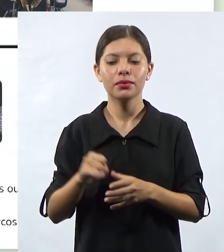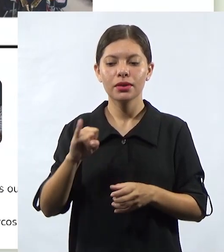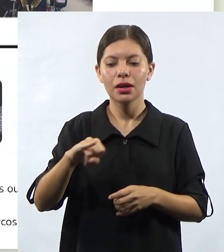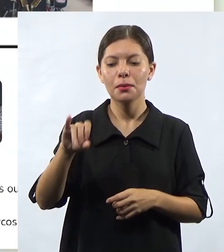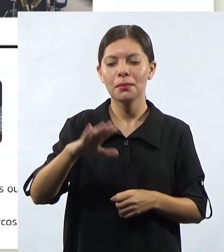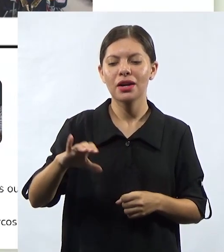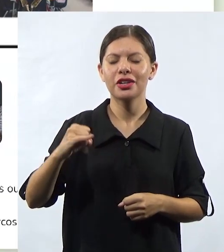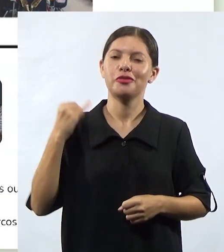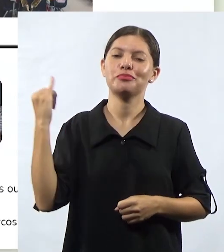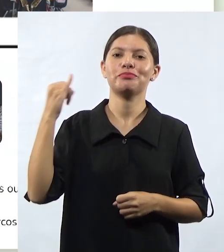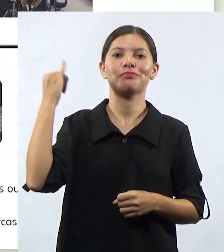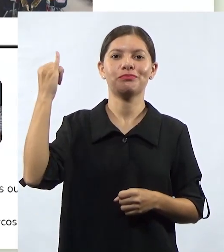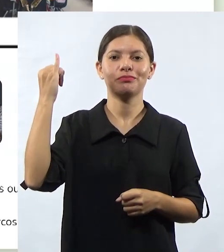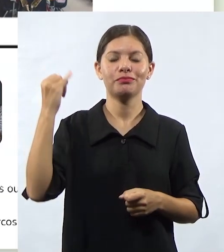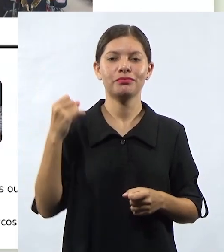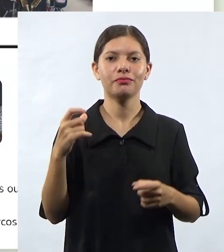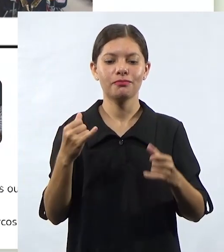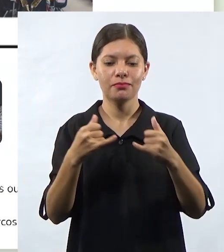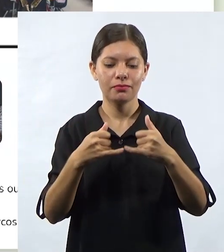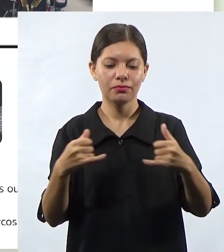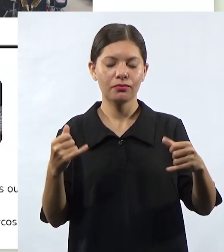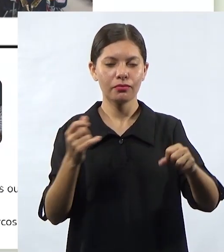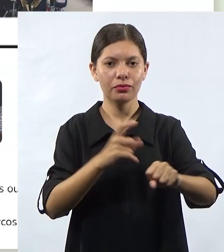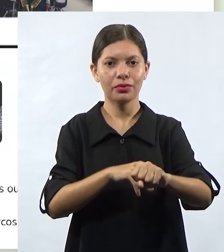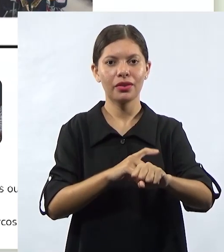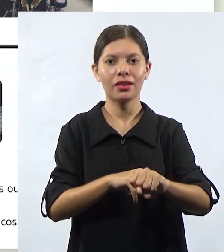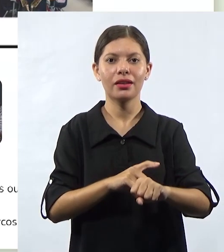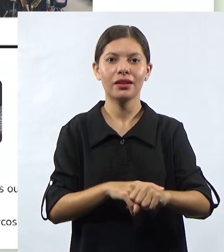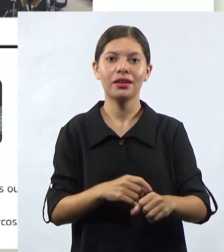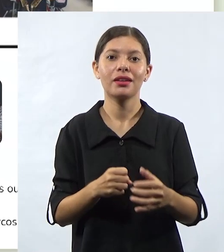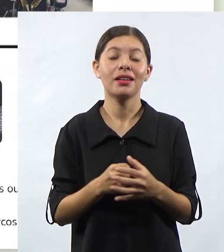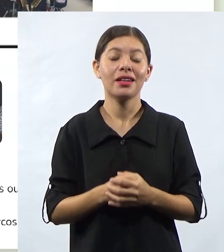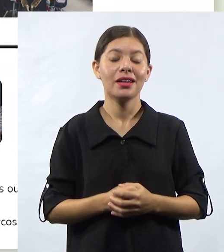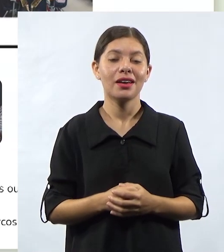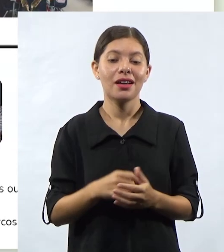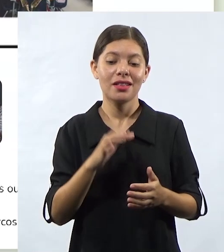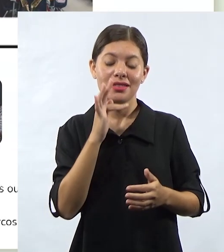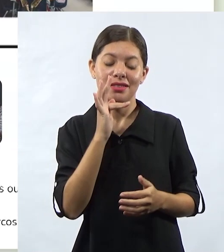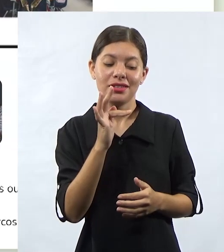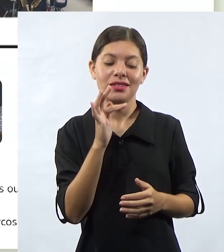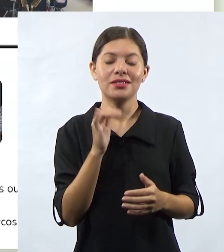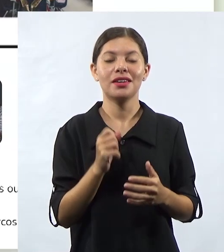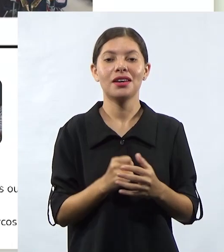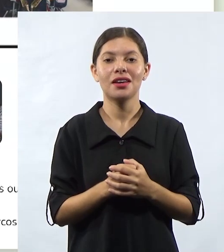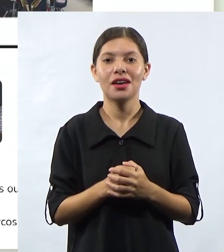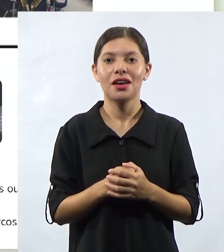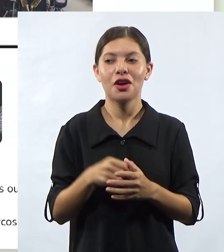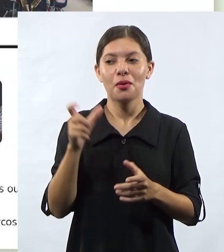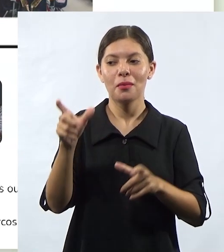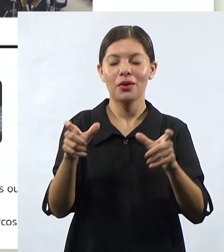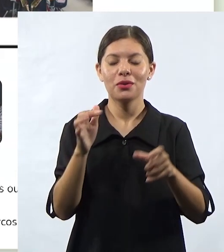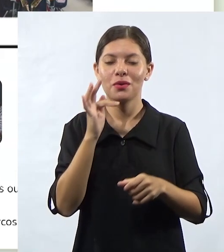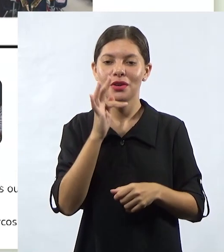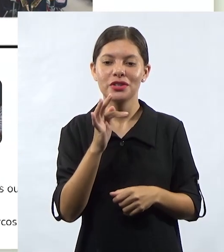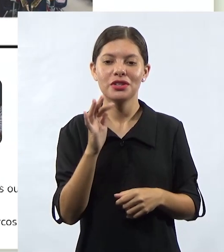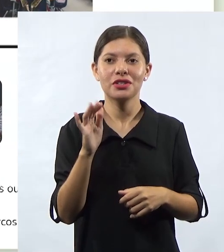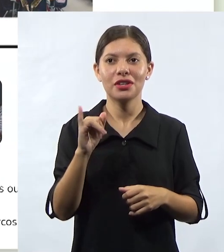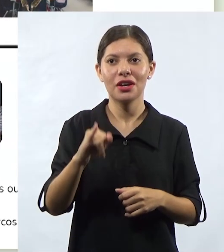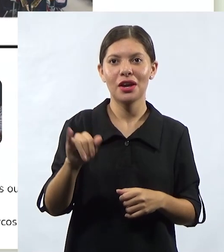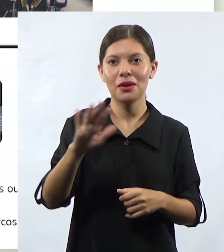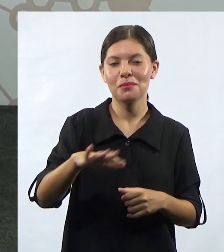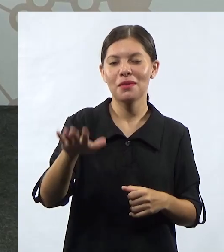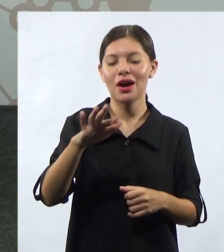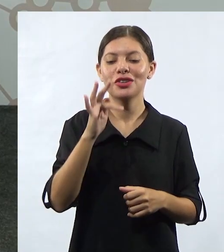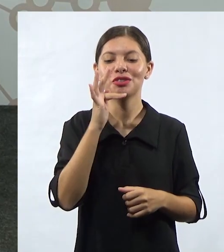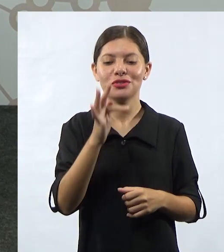imagem é um elemento importante para a linha do tempo. Tá? Dizem que a imagem fala por muitas palavras, né? Como a linha do tempo é